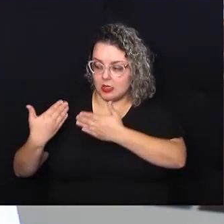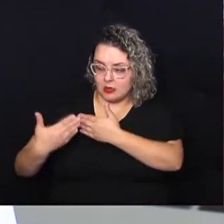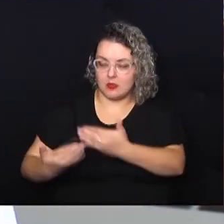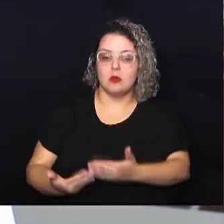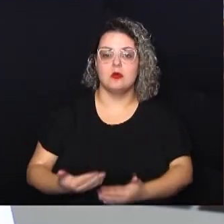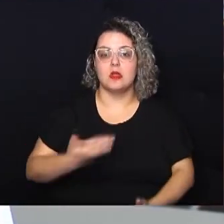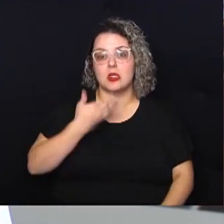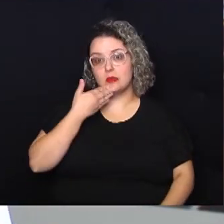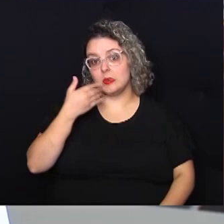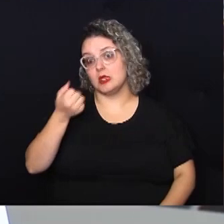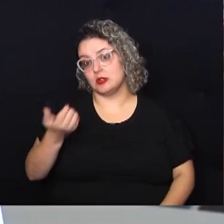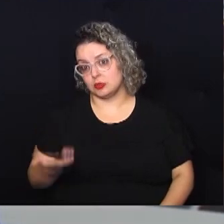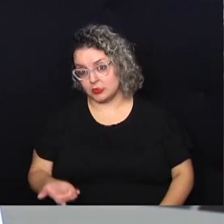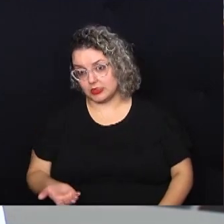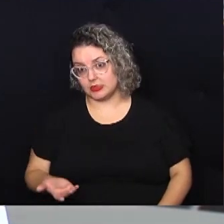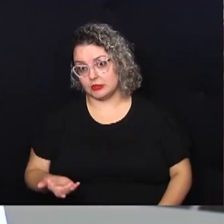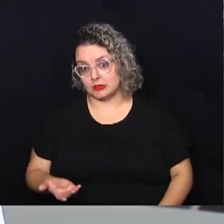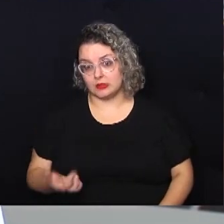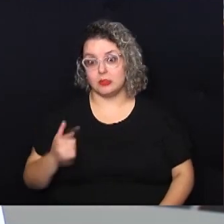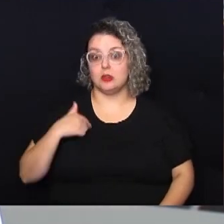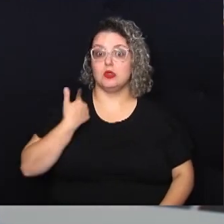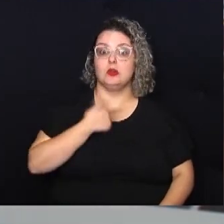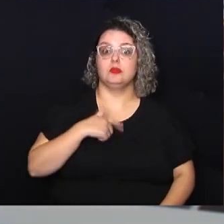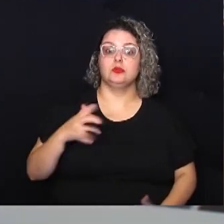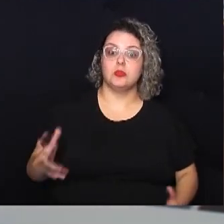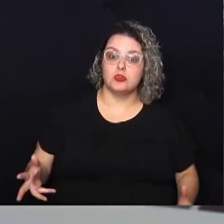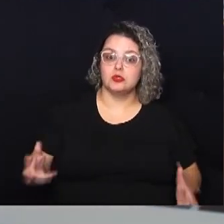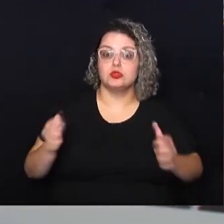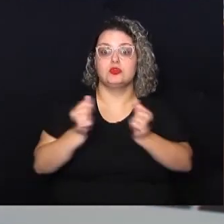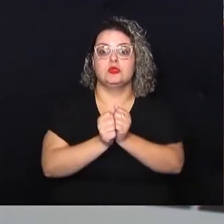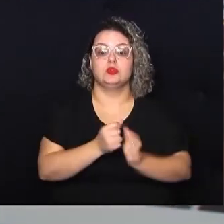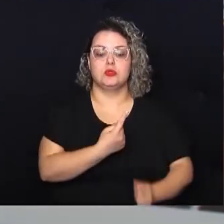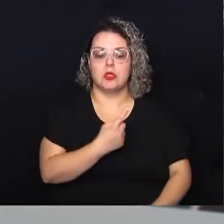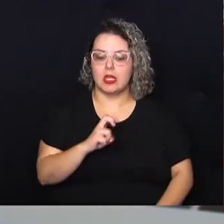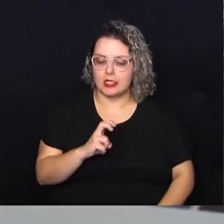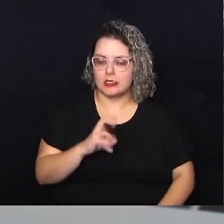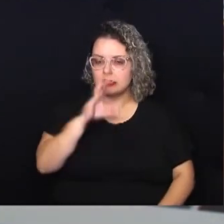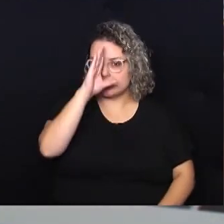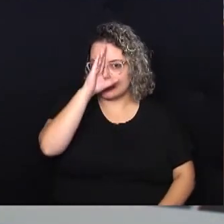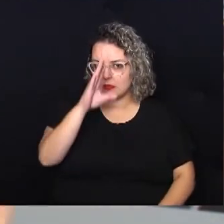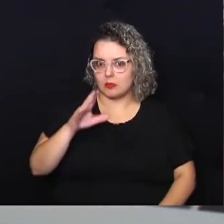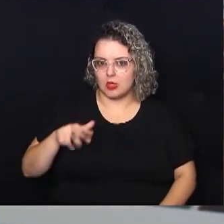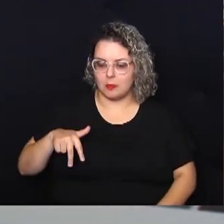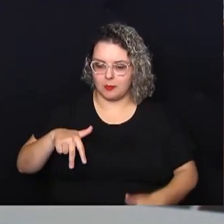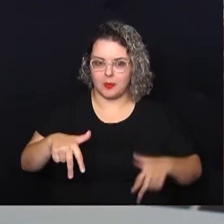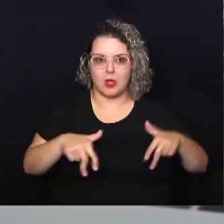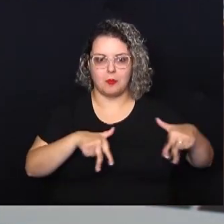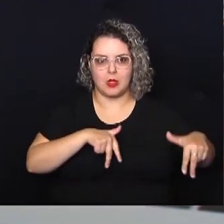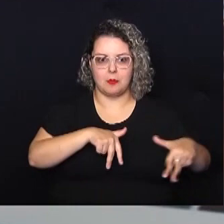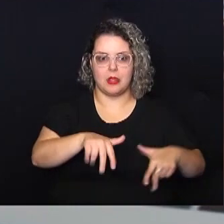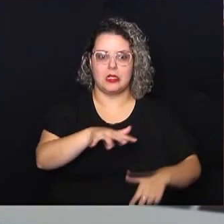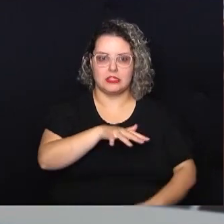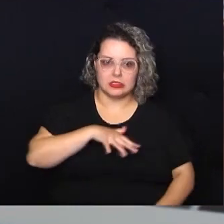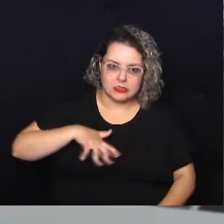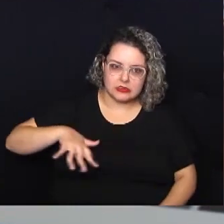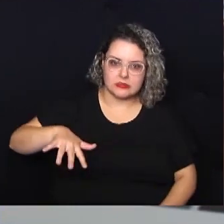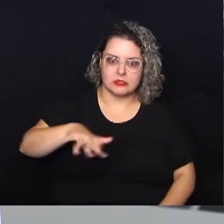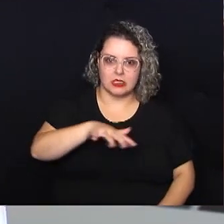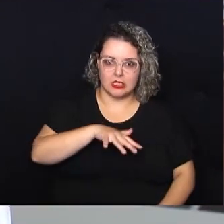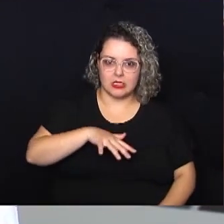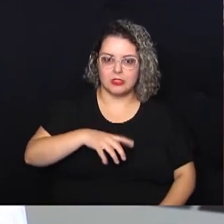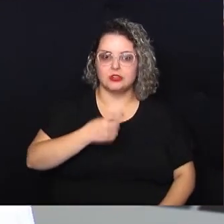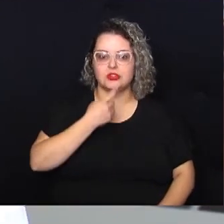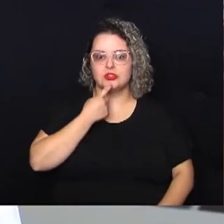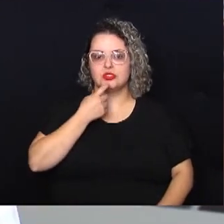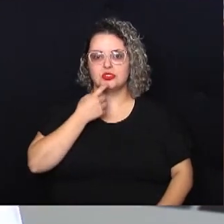aprimorando. A gente elencou 15 principais atores aqui nessa região de